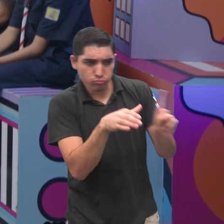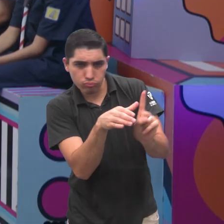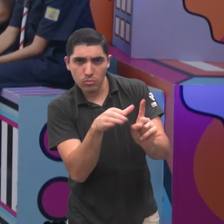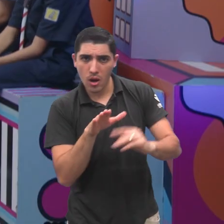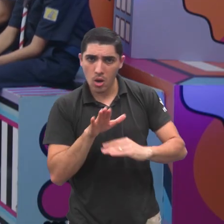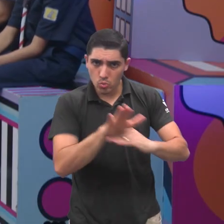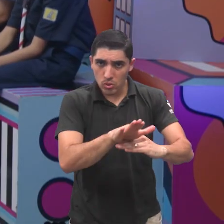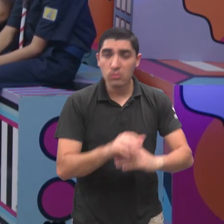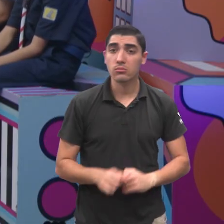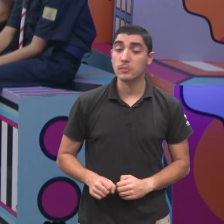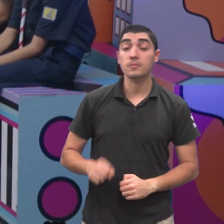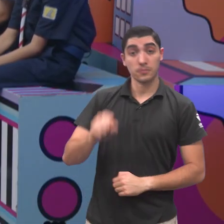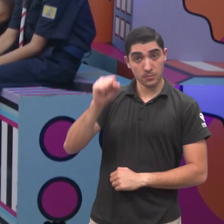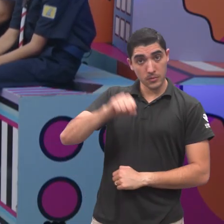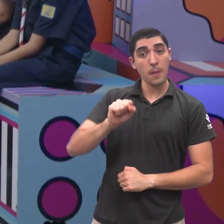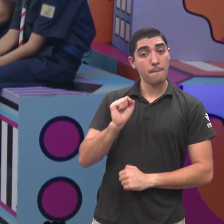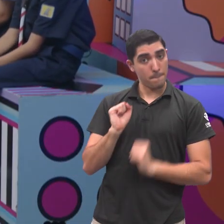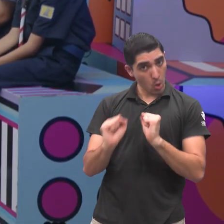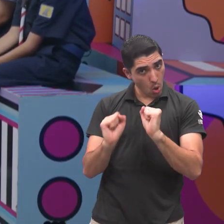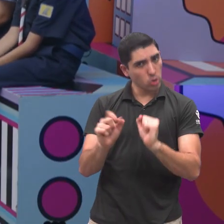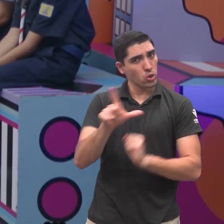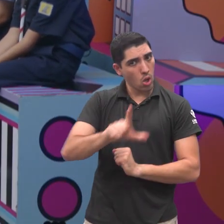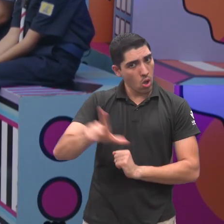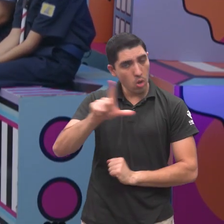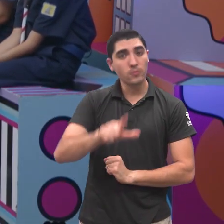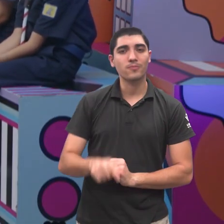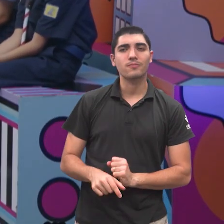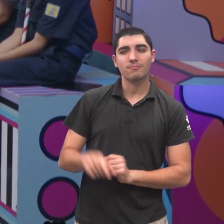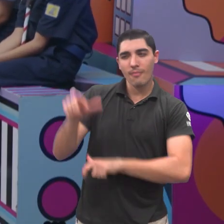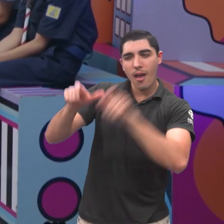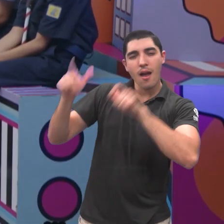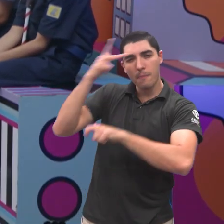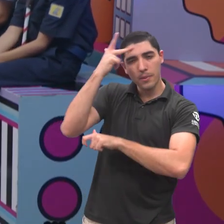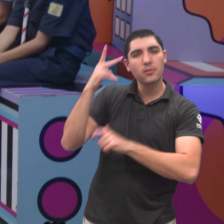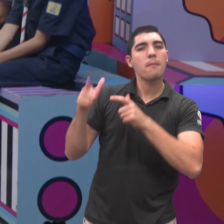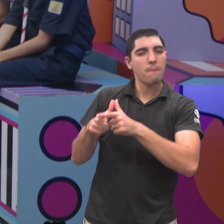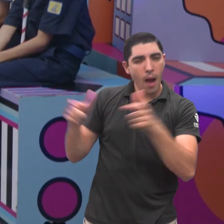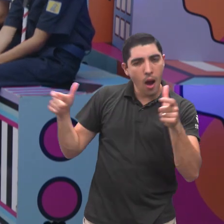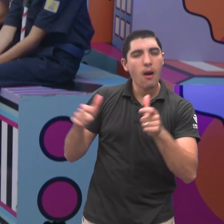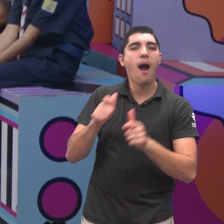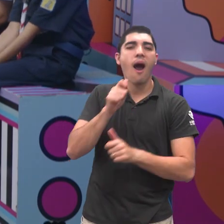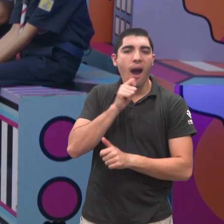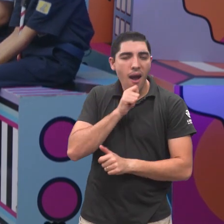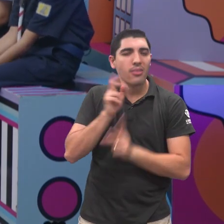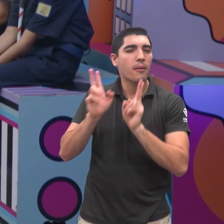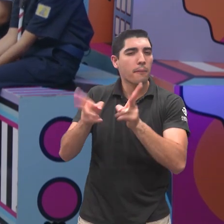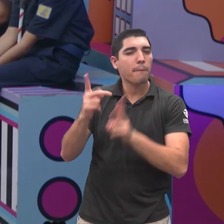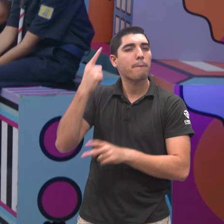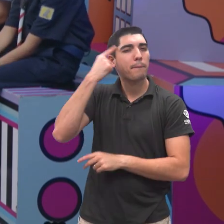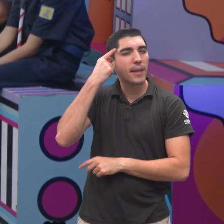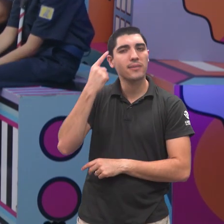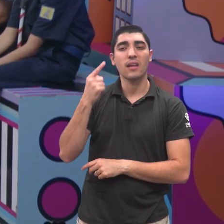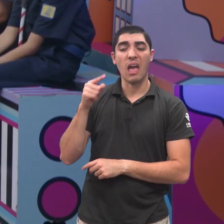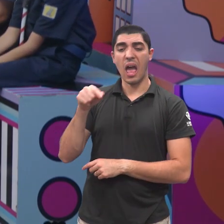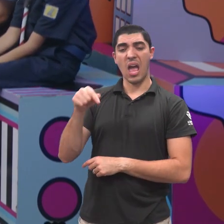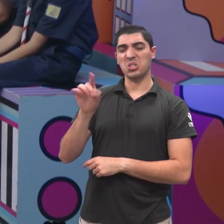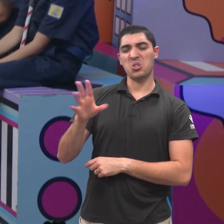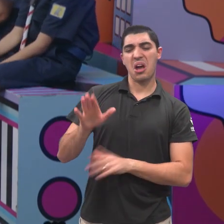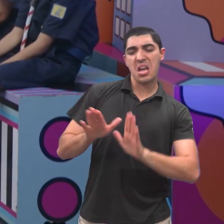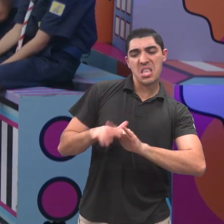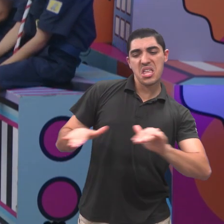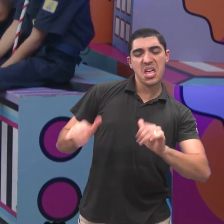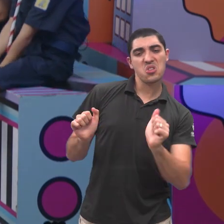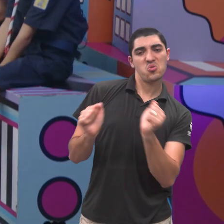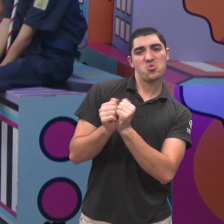Claro, esse é realmente um conceito que as pessoas pensam, a gente tem esse feedback, né? Que só pode entrar